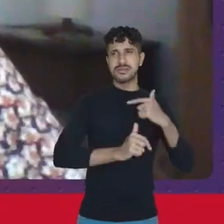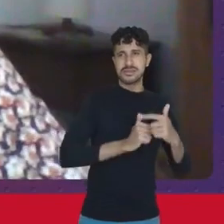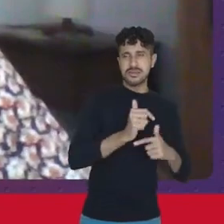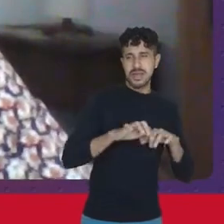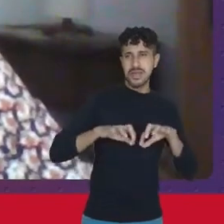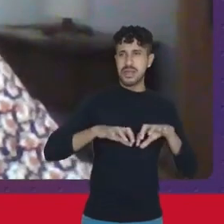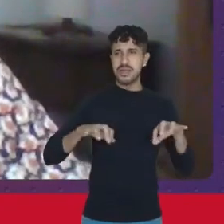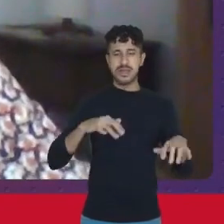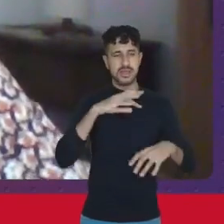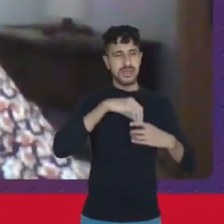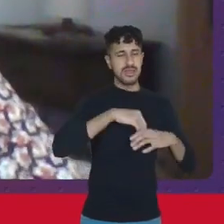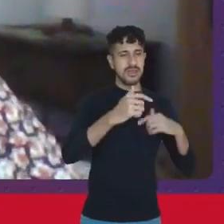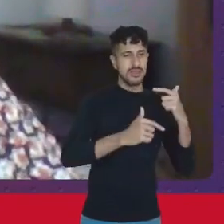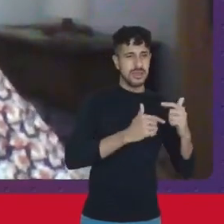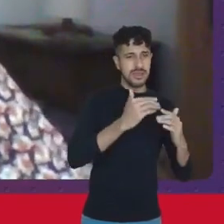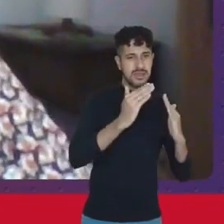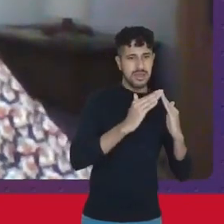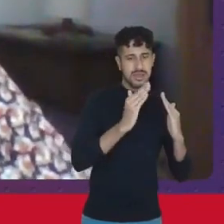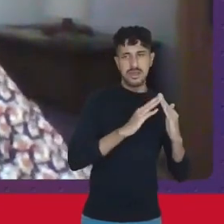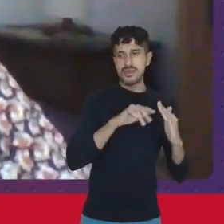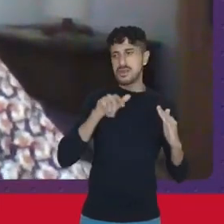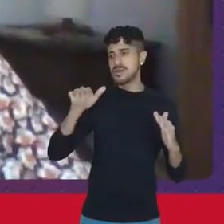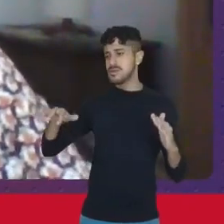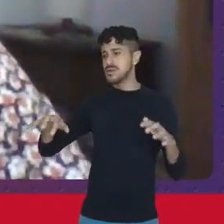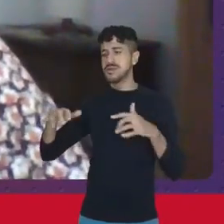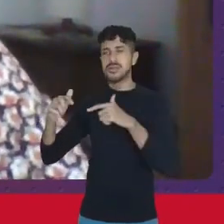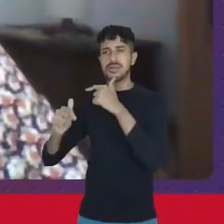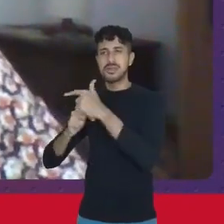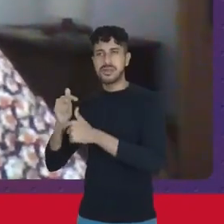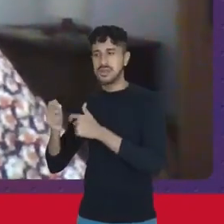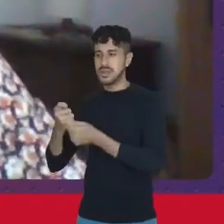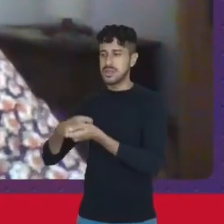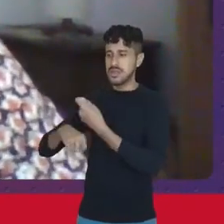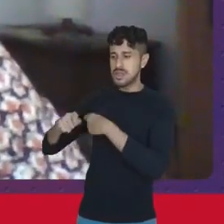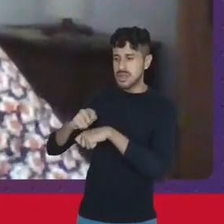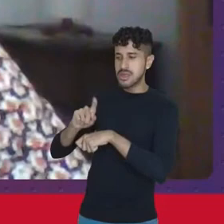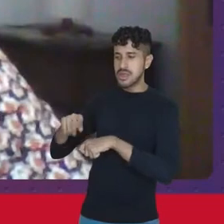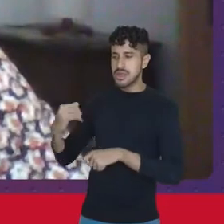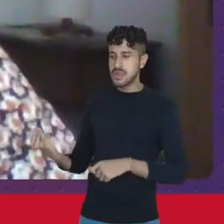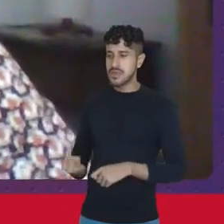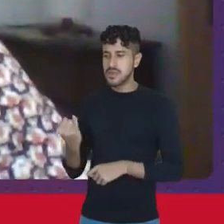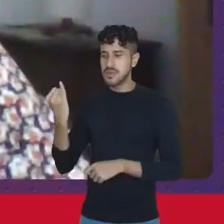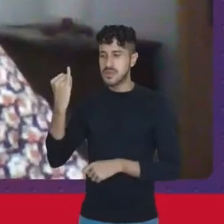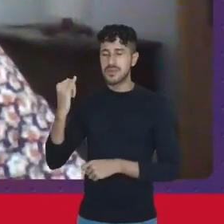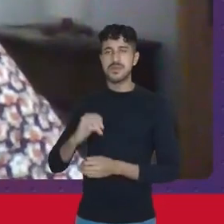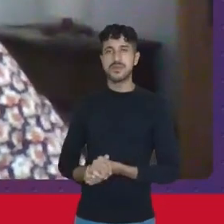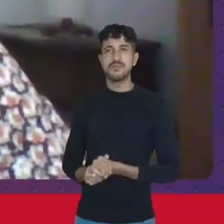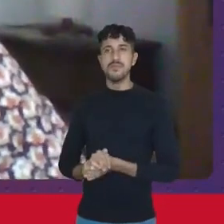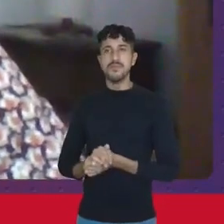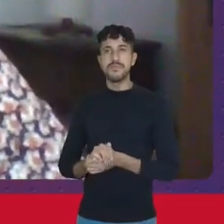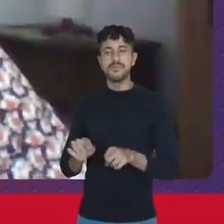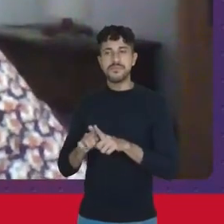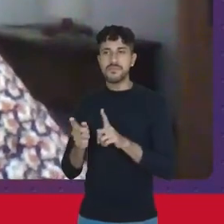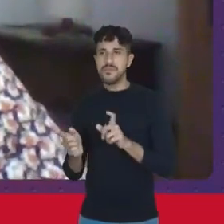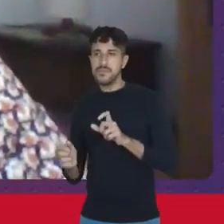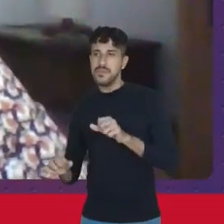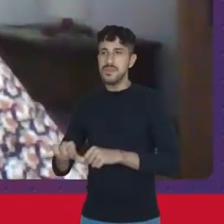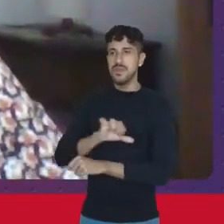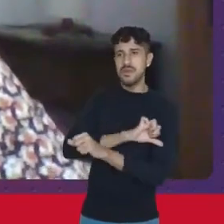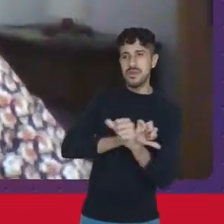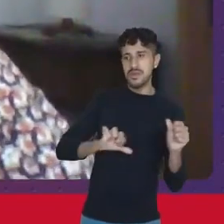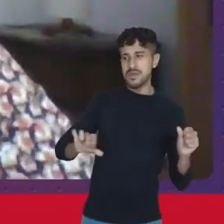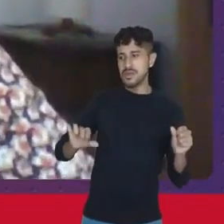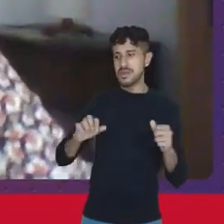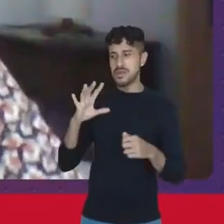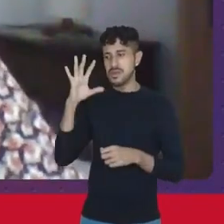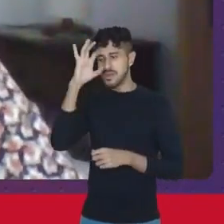trabalho doméstico e o trabalho de mercado é fundamental. E reverter essa